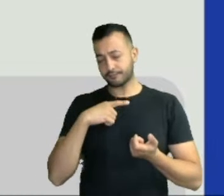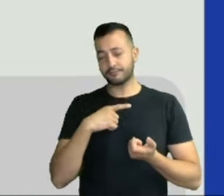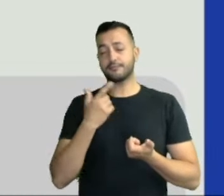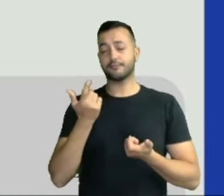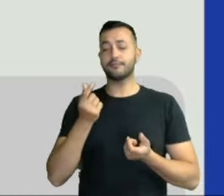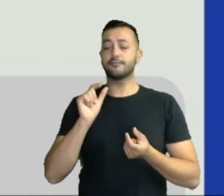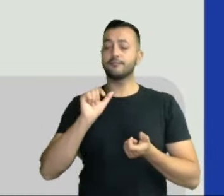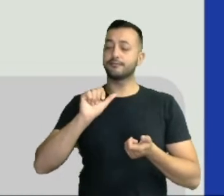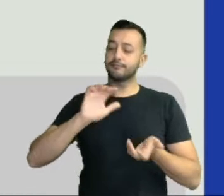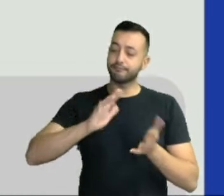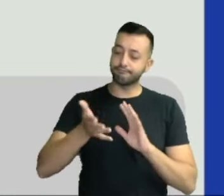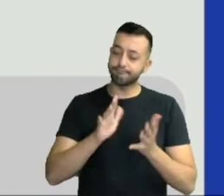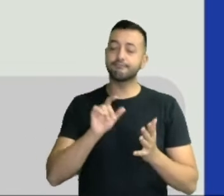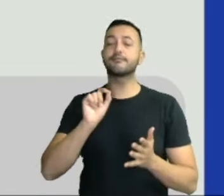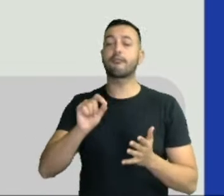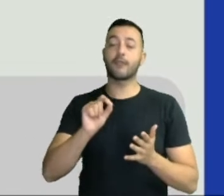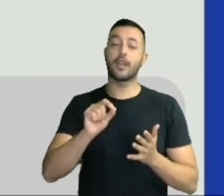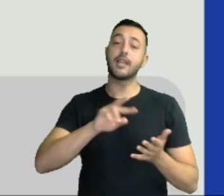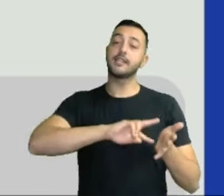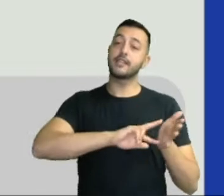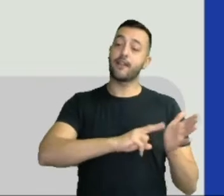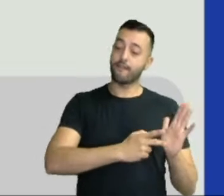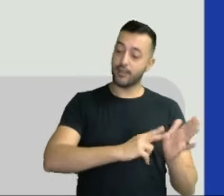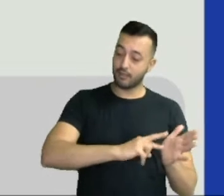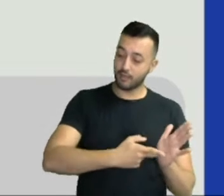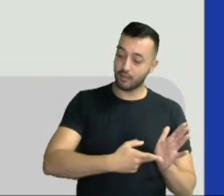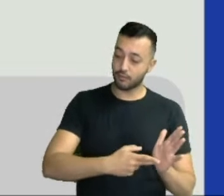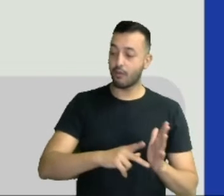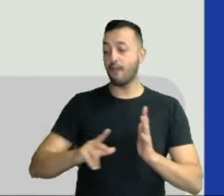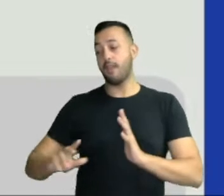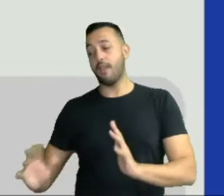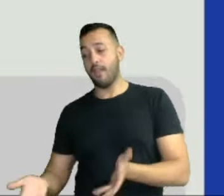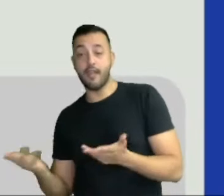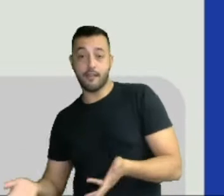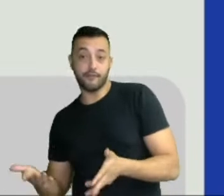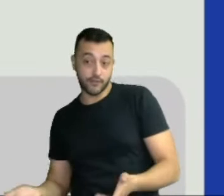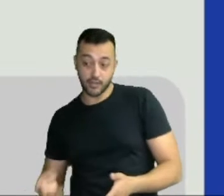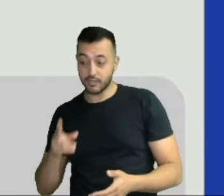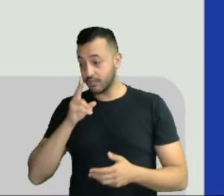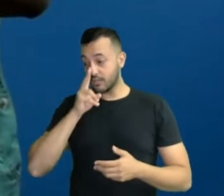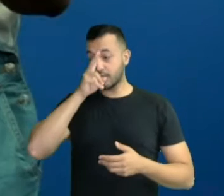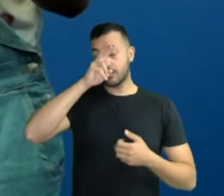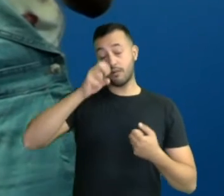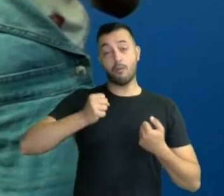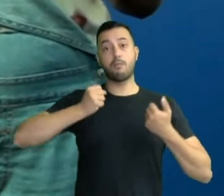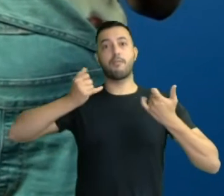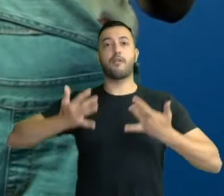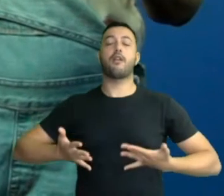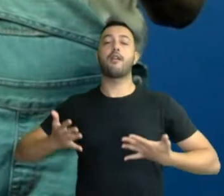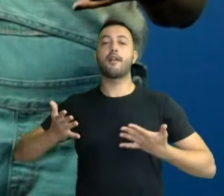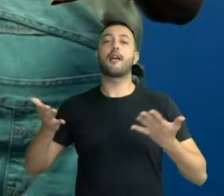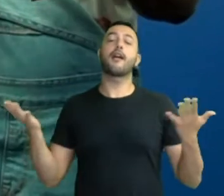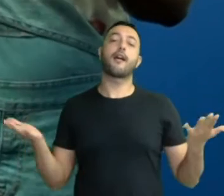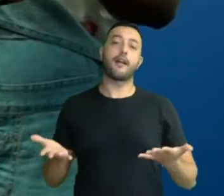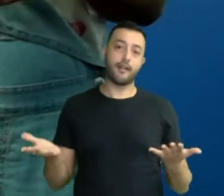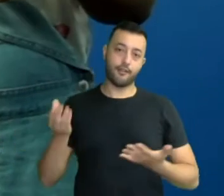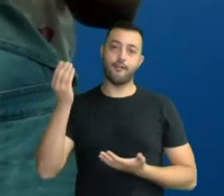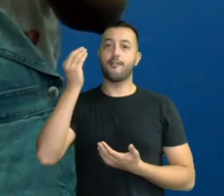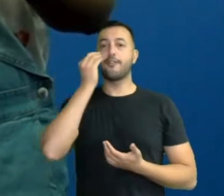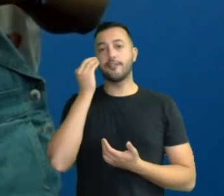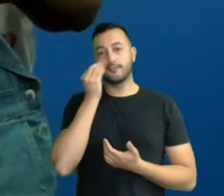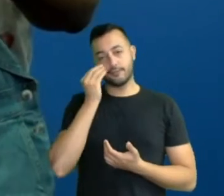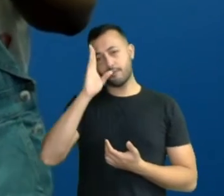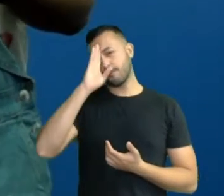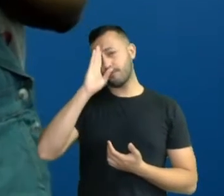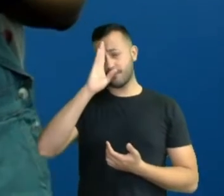cambios são de significado, de ênfase ou intensidade expressiva. A gente vai ver agora quais são